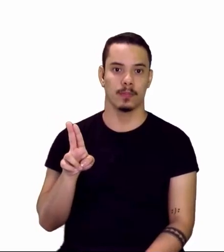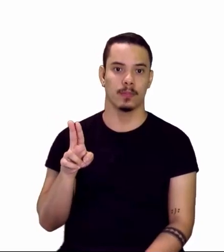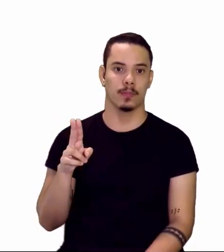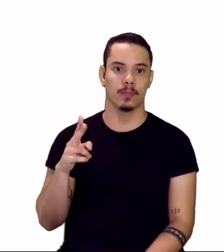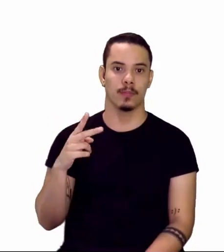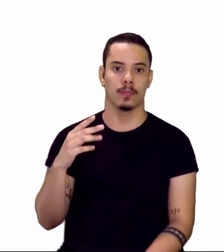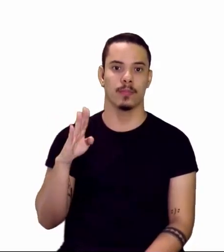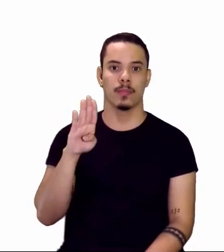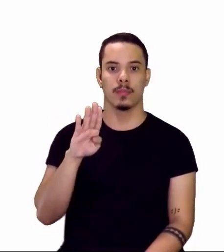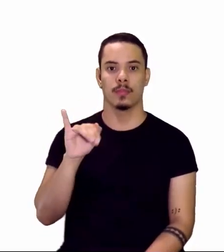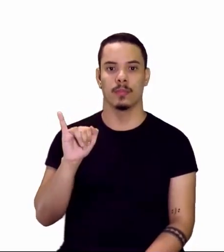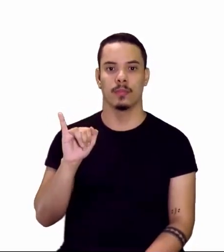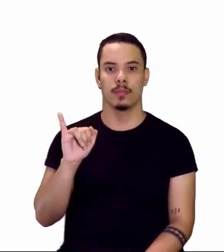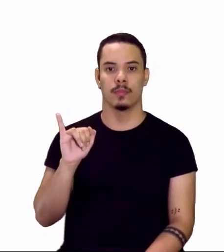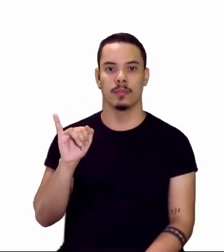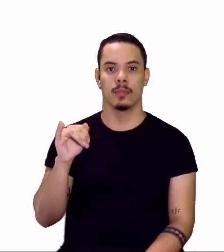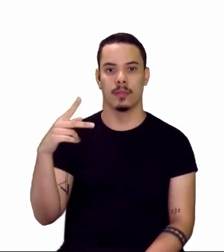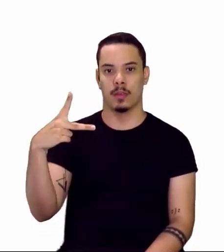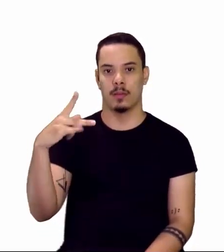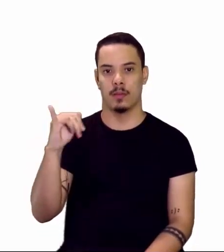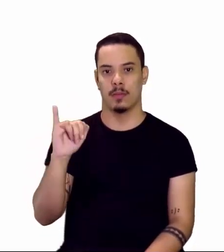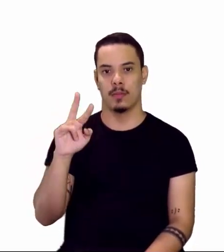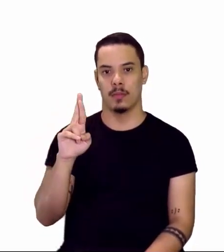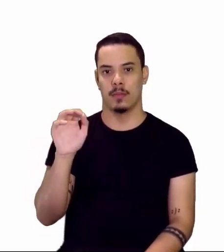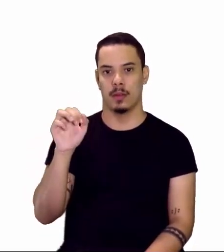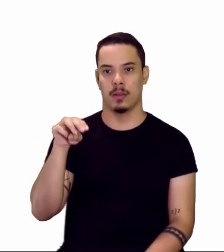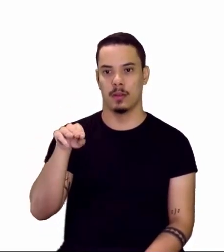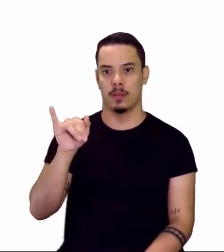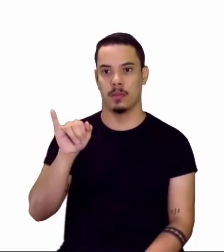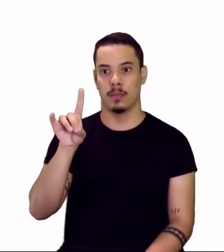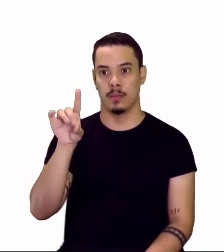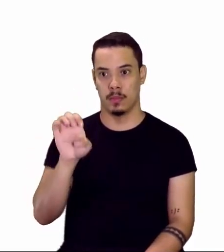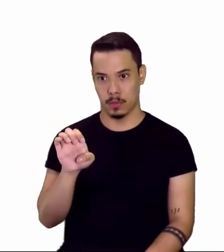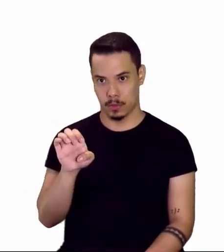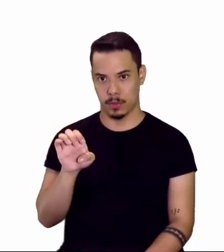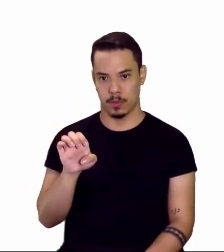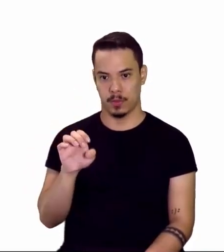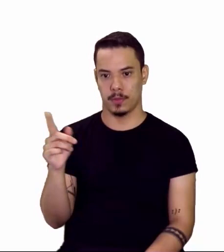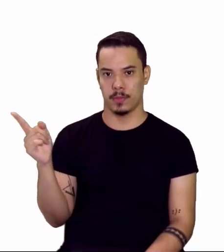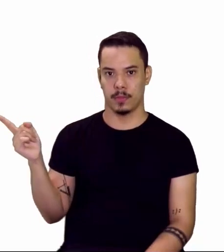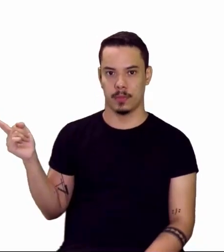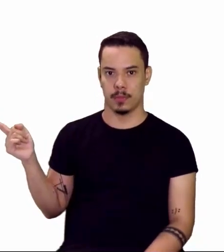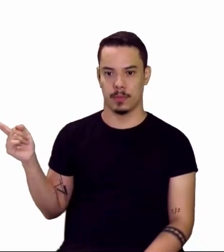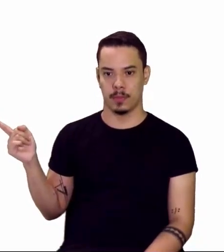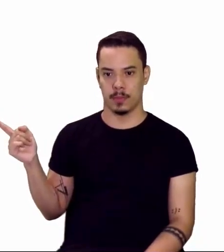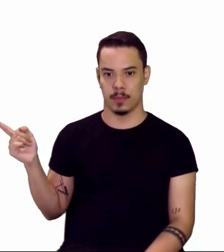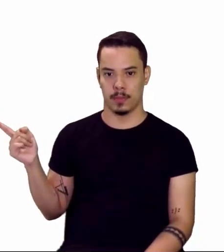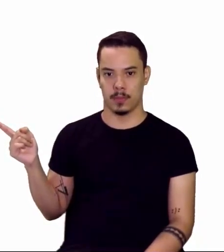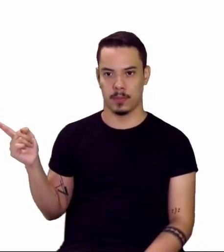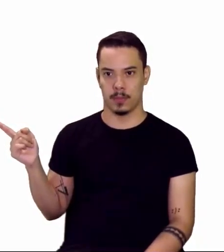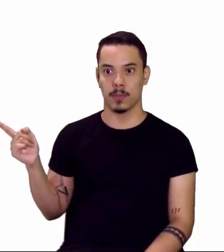pirâmide trigonal, ou simplesmente pirâmide triagonal, triangular,